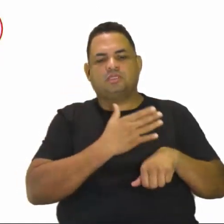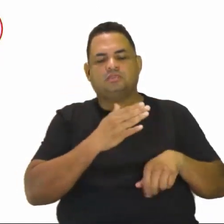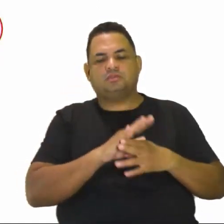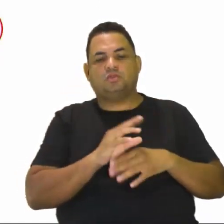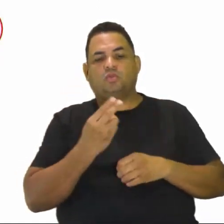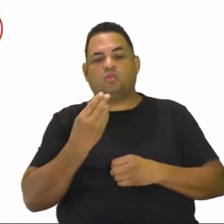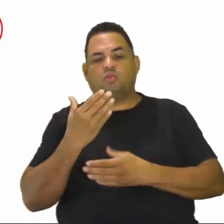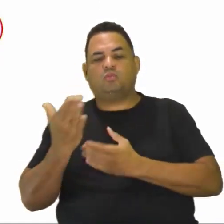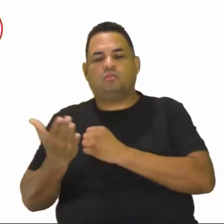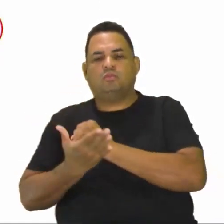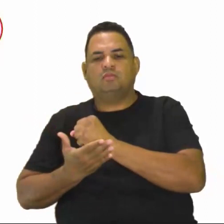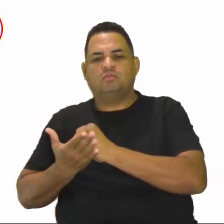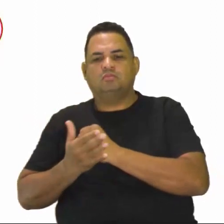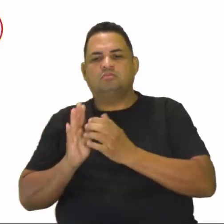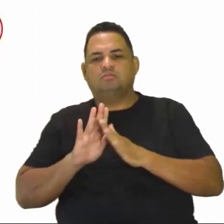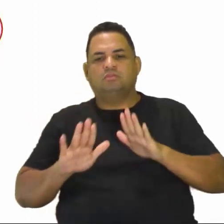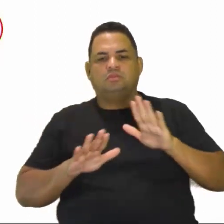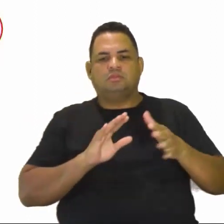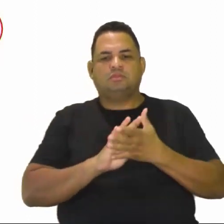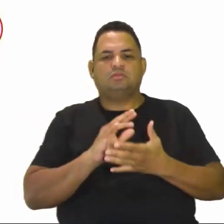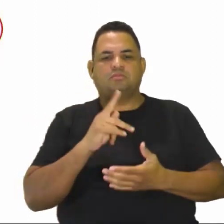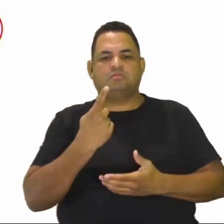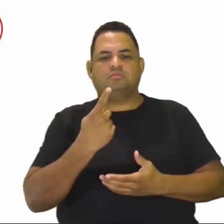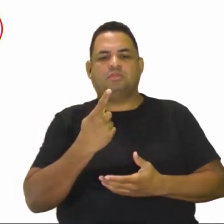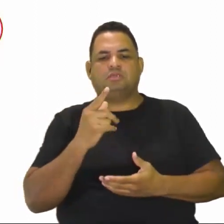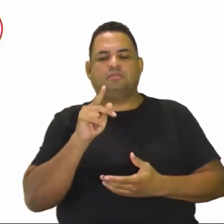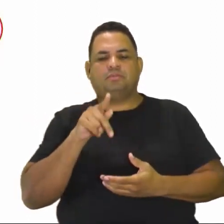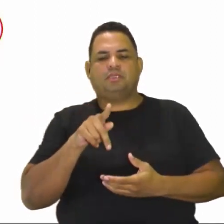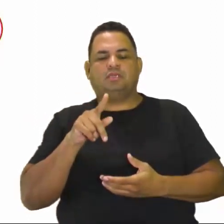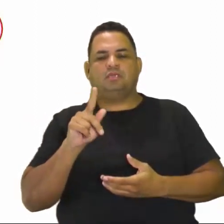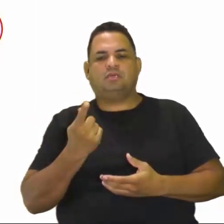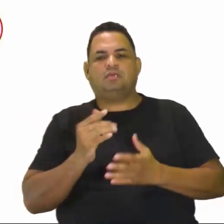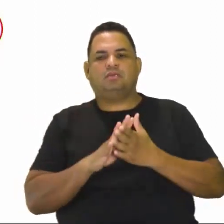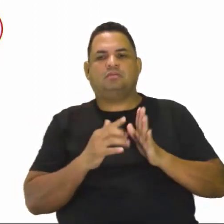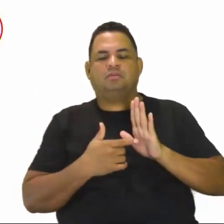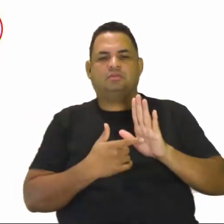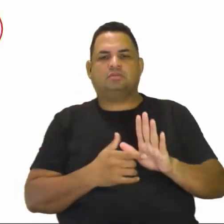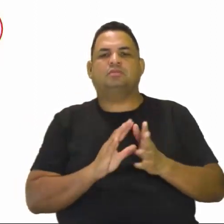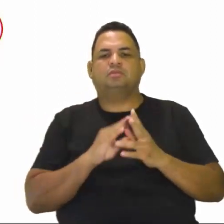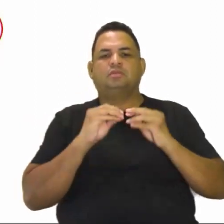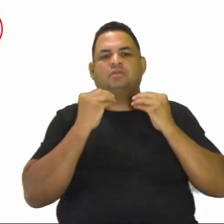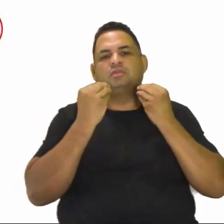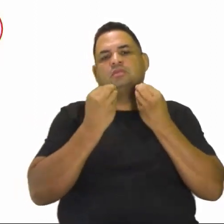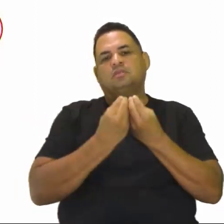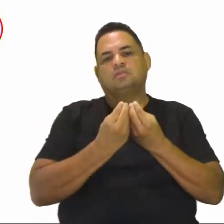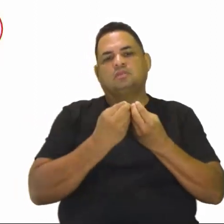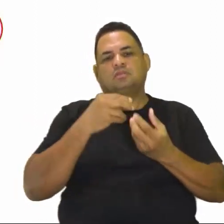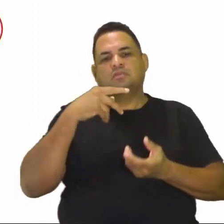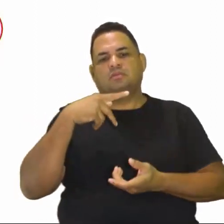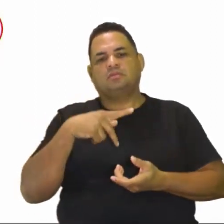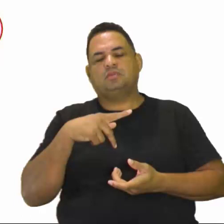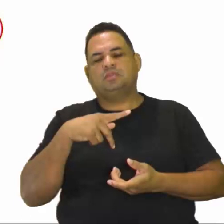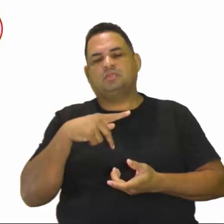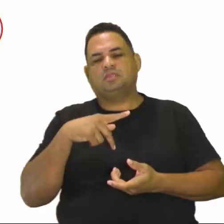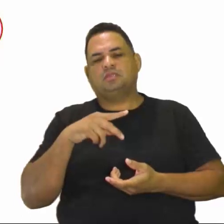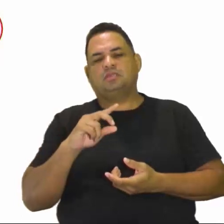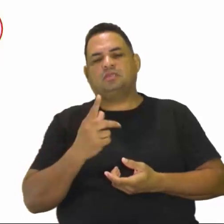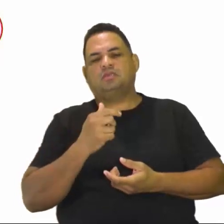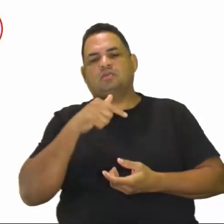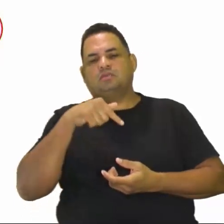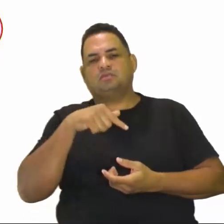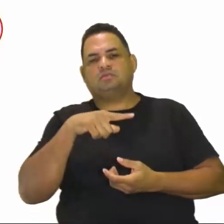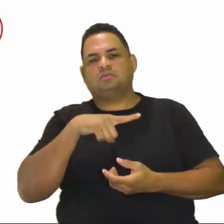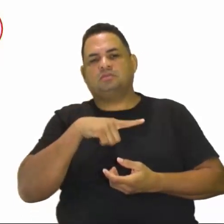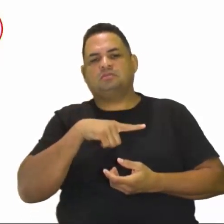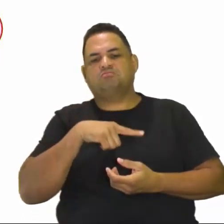base de acordo com o pH que ela vai apresentar. Substâncias que apresentam pH igual a 7, elas